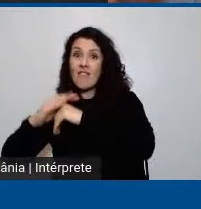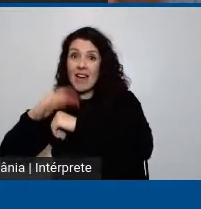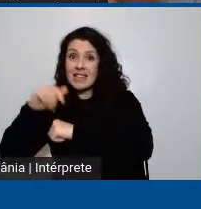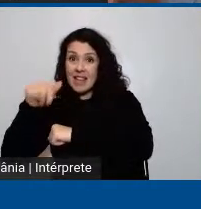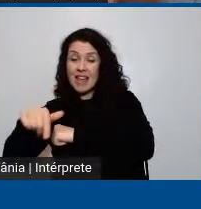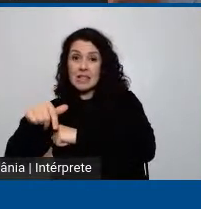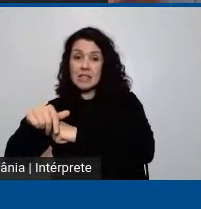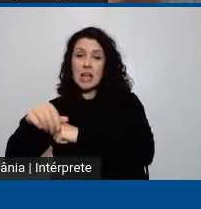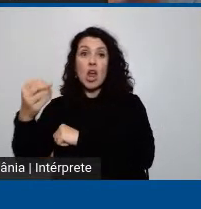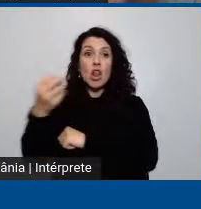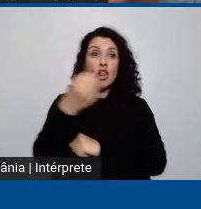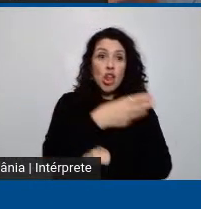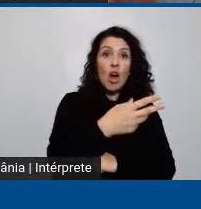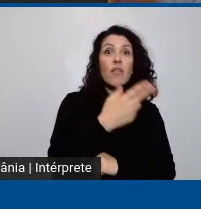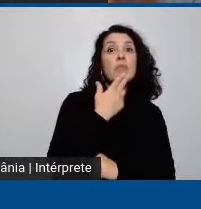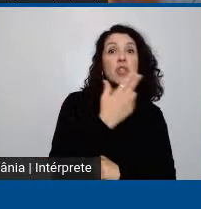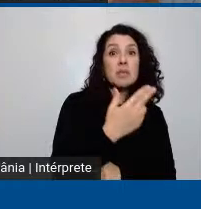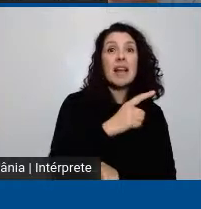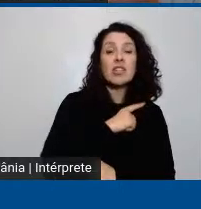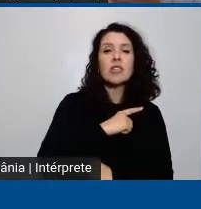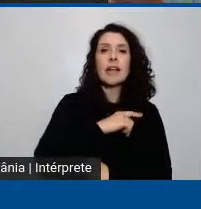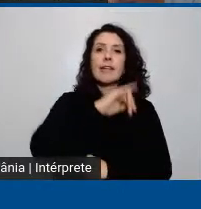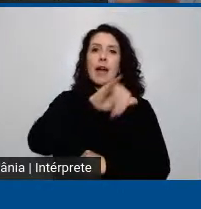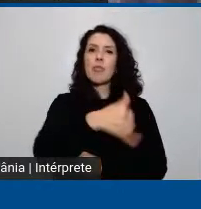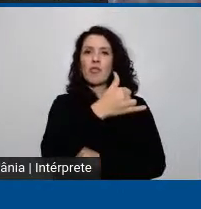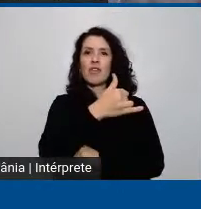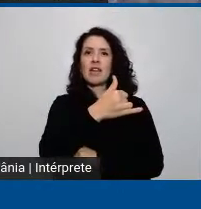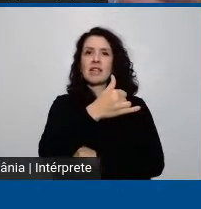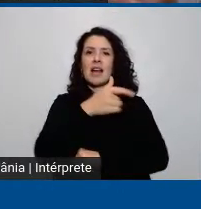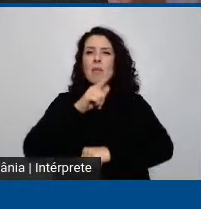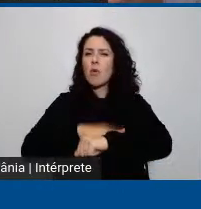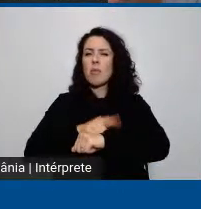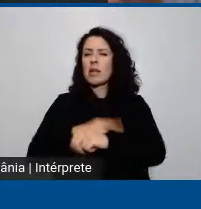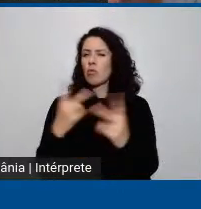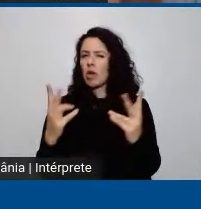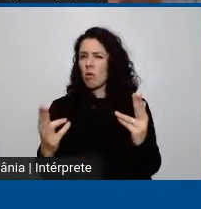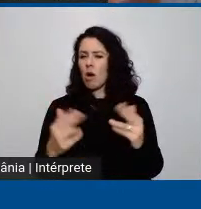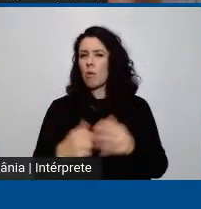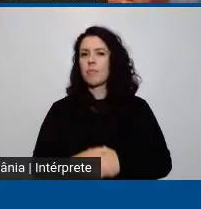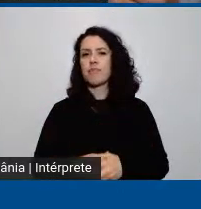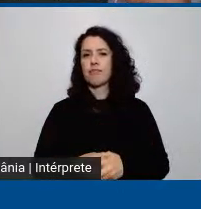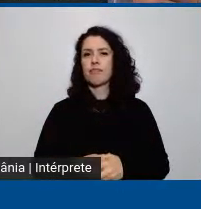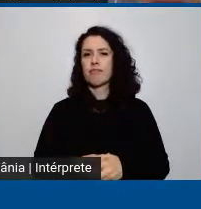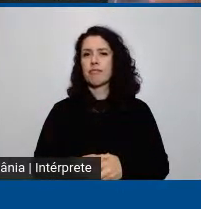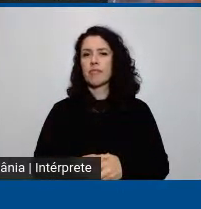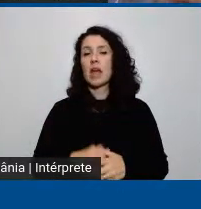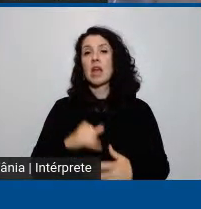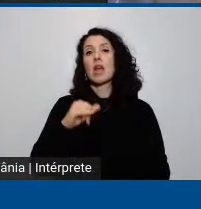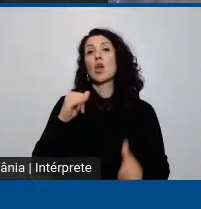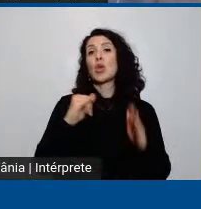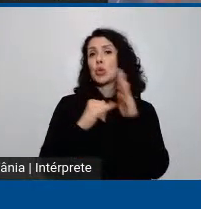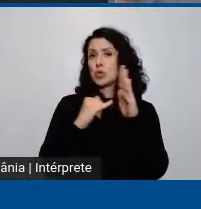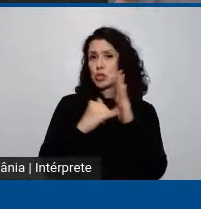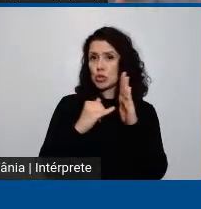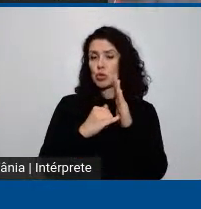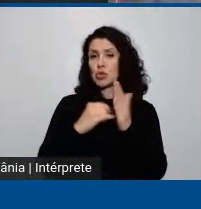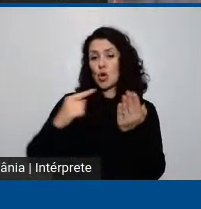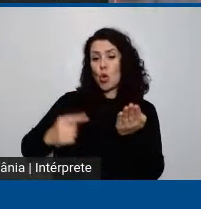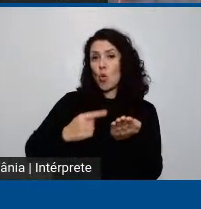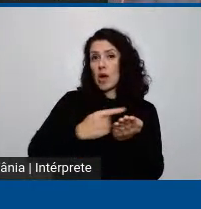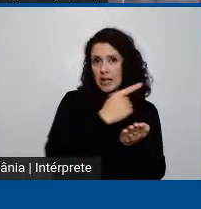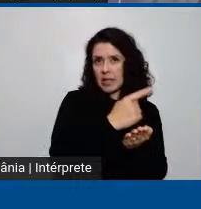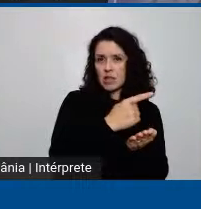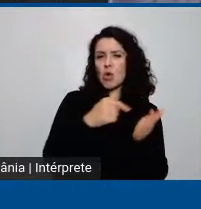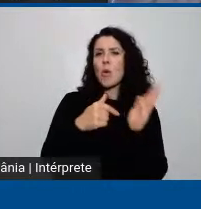novas possibilidades da fotografia. No Instituto, os cadernos que dão conta da produção fotográfica